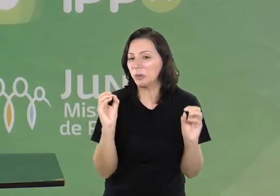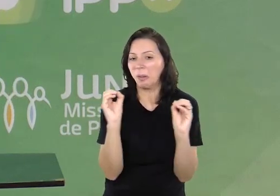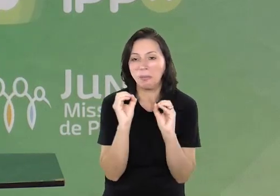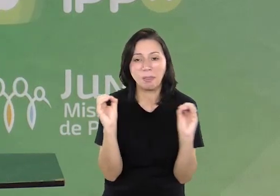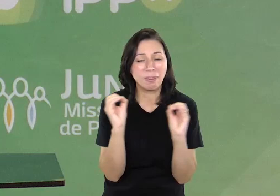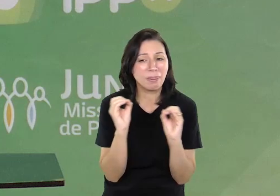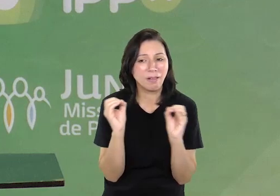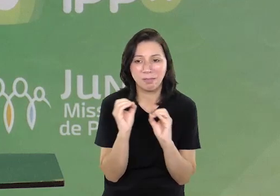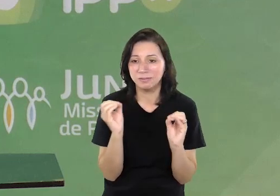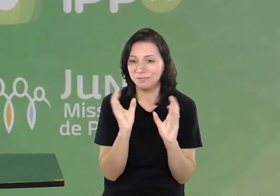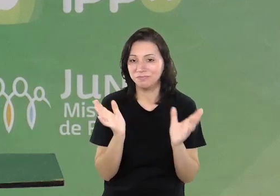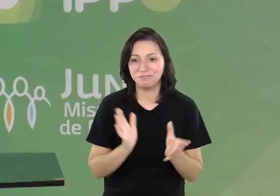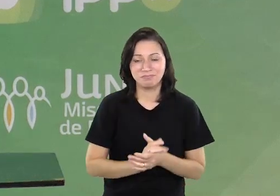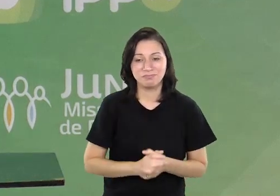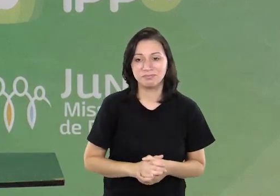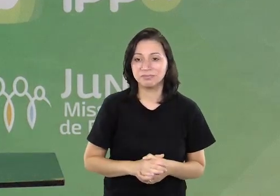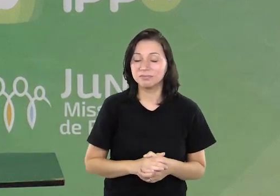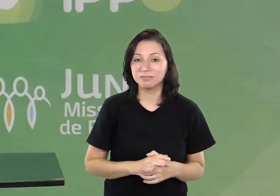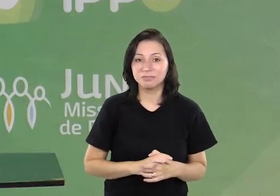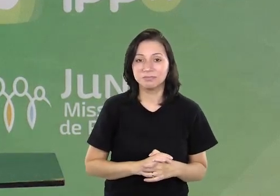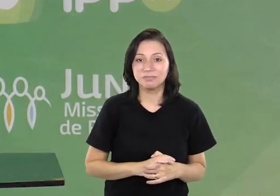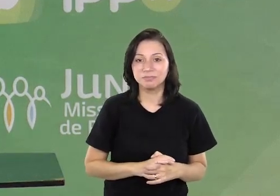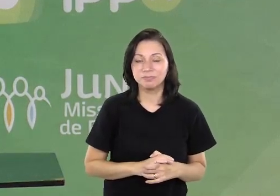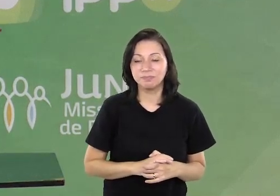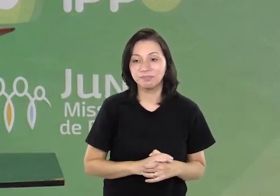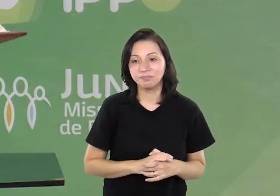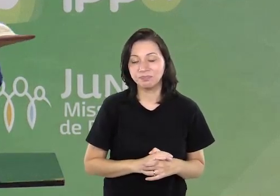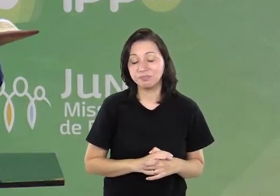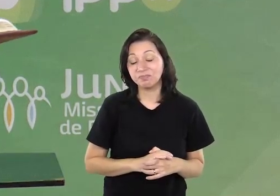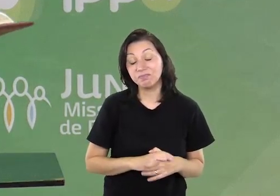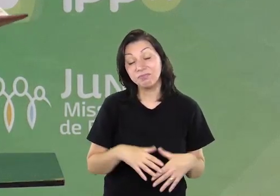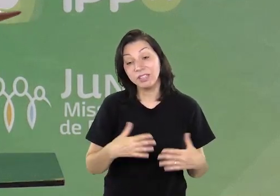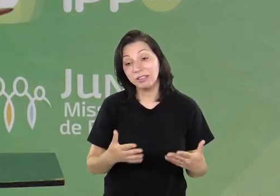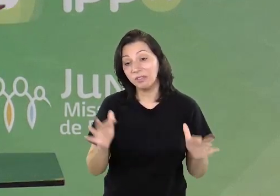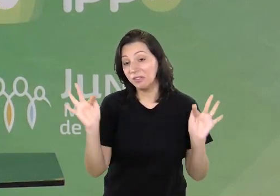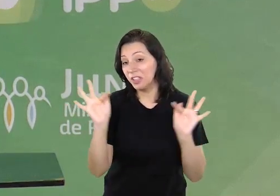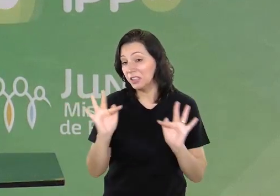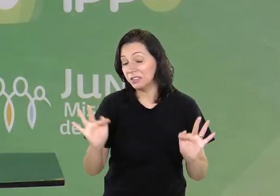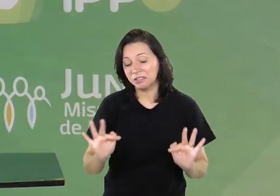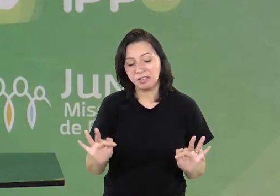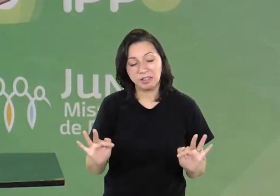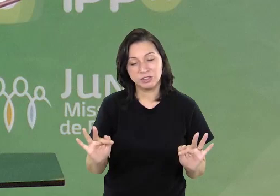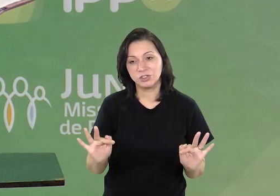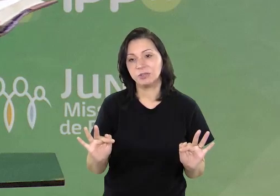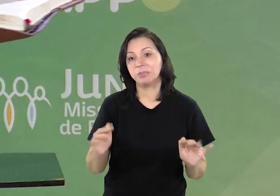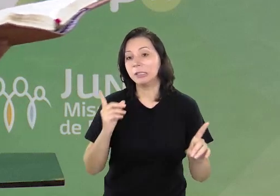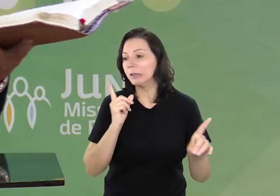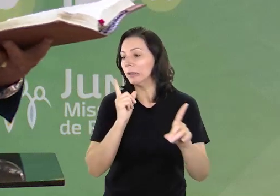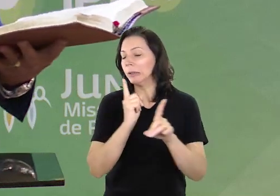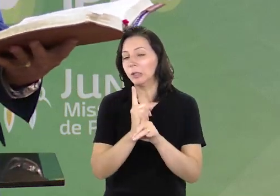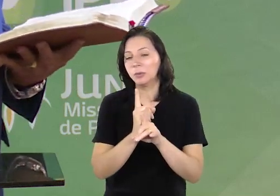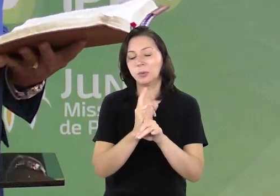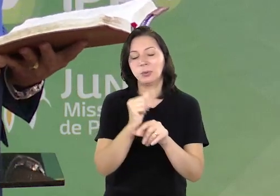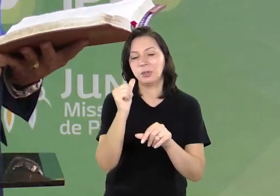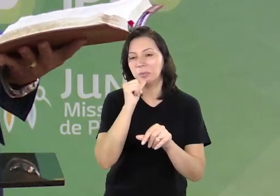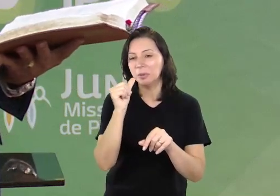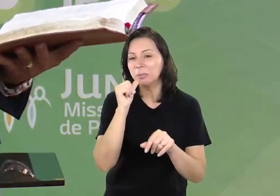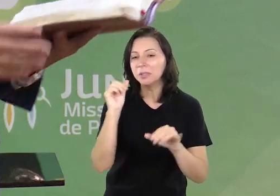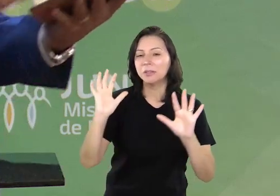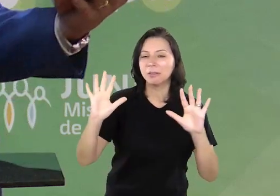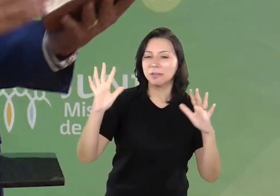já que Salomão não encontrou felicidade no riso nem nas festas já que ela encontrou felicidade na bebida